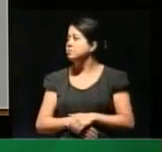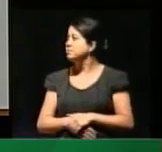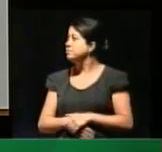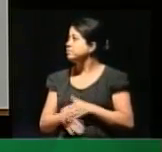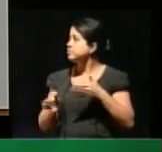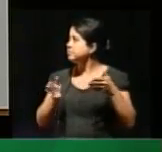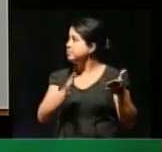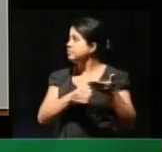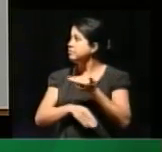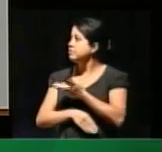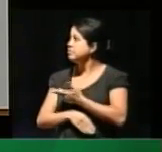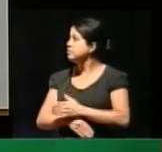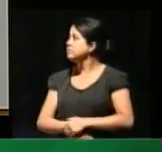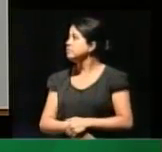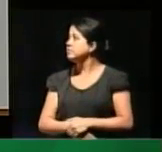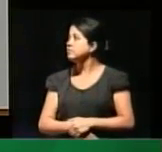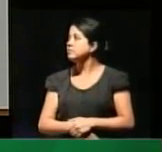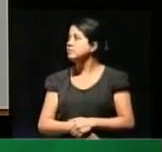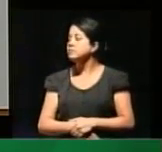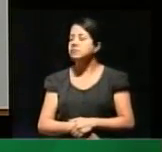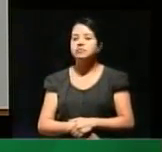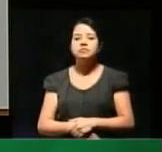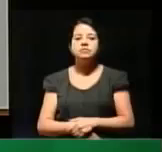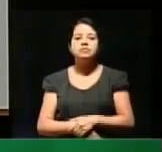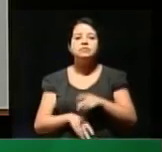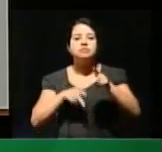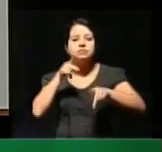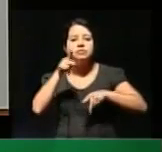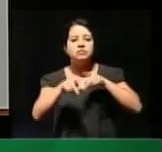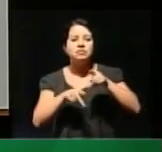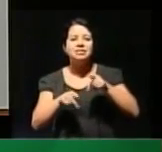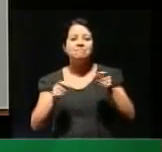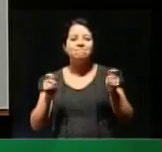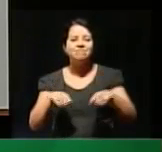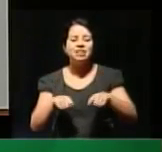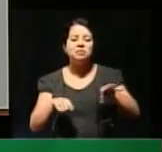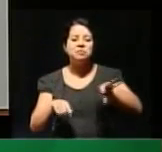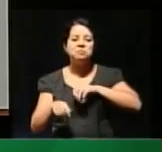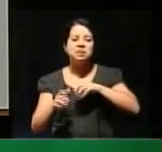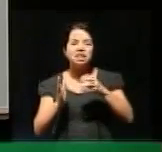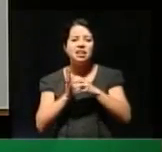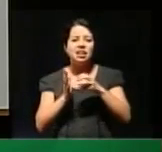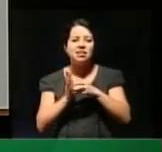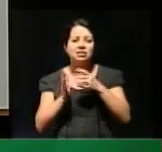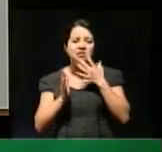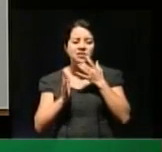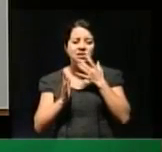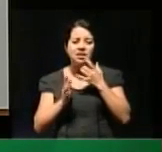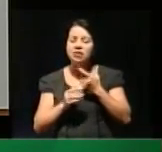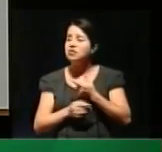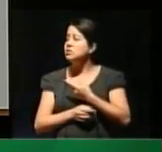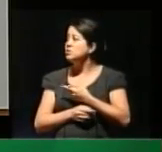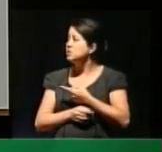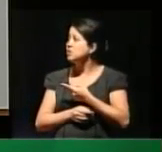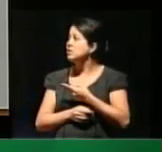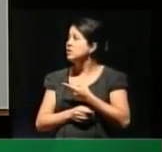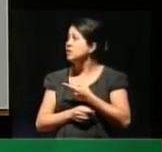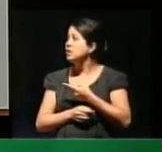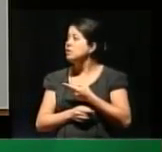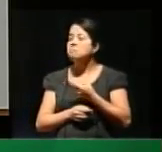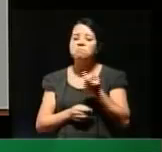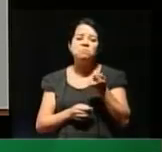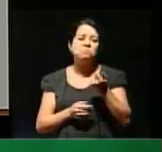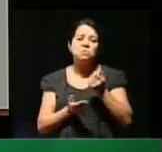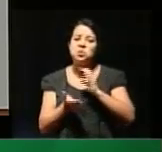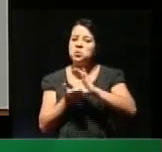E aí, as populações vulneráveis em maior risco de infecção, de maneira geral, recebem poucos investimentos. Tá?